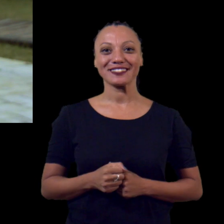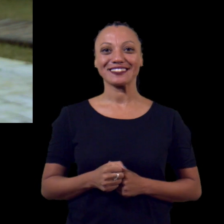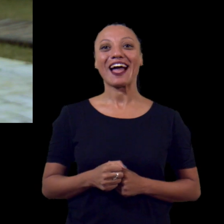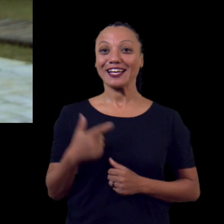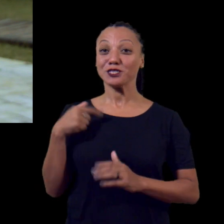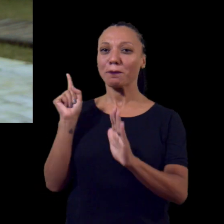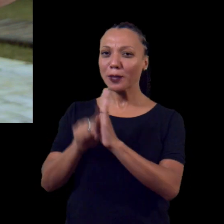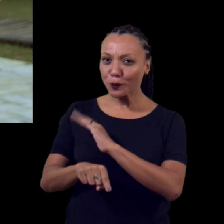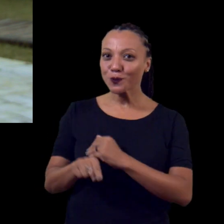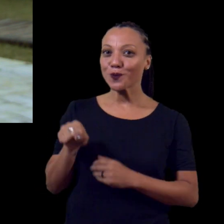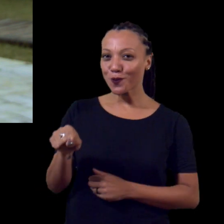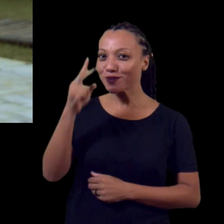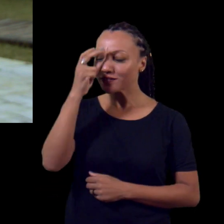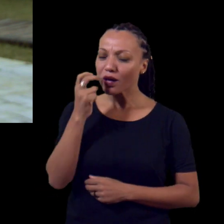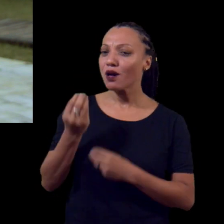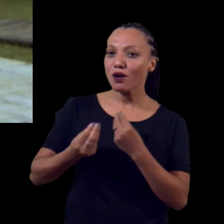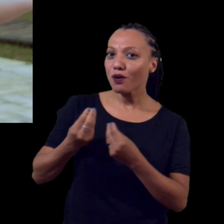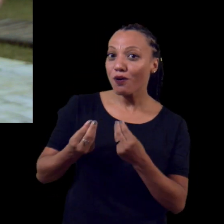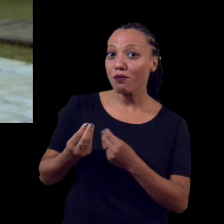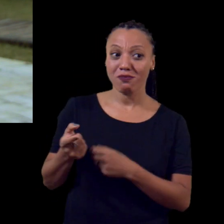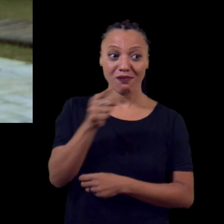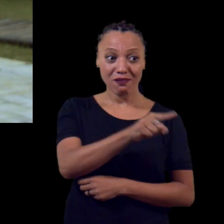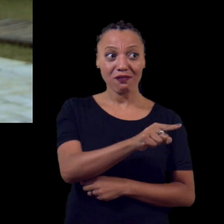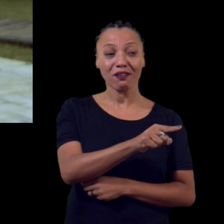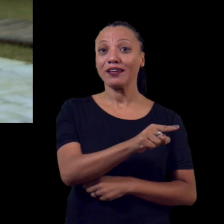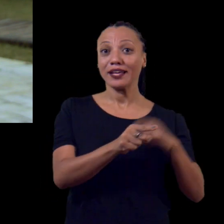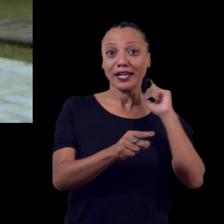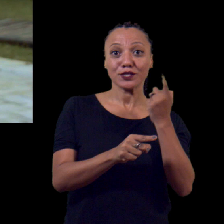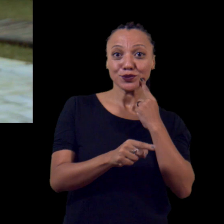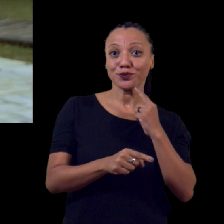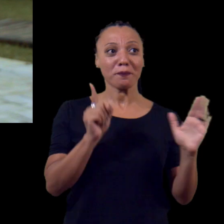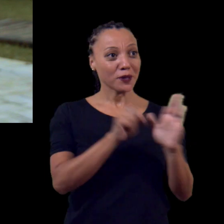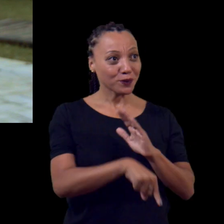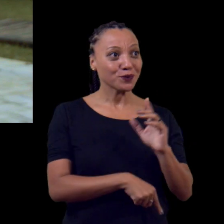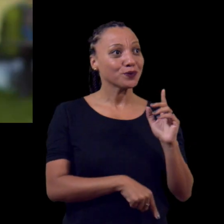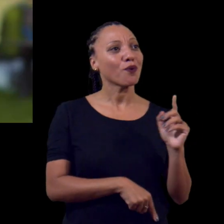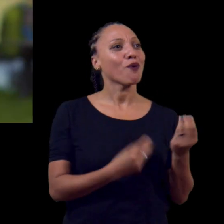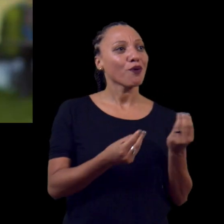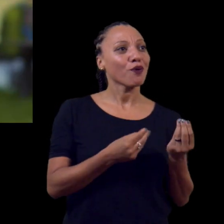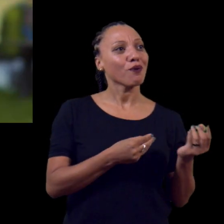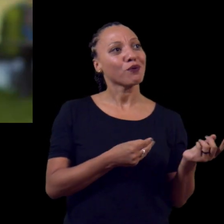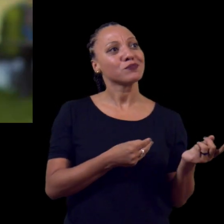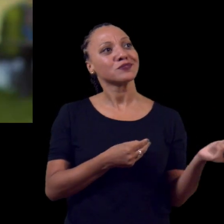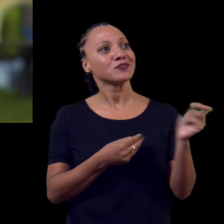dirigido o Edgar, né, que é cego, por um diretor surdo? Como foi dirigir um ator cego? Aí o Edgar,